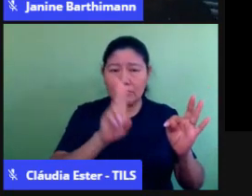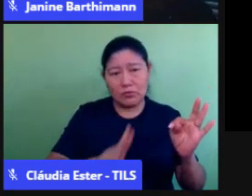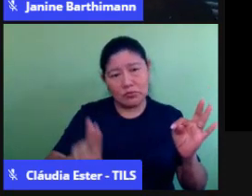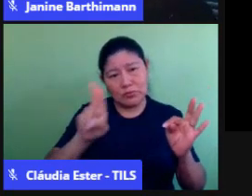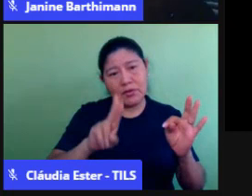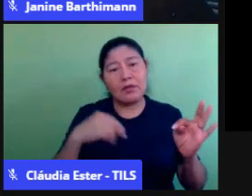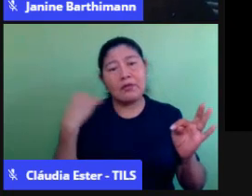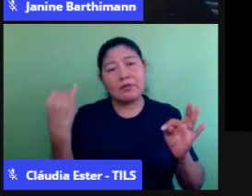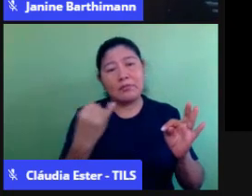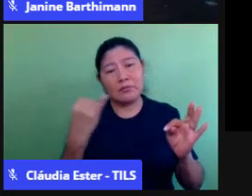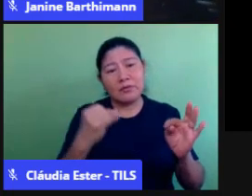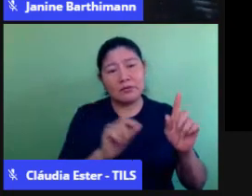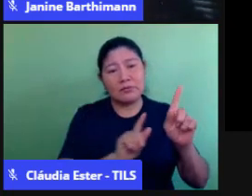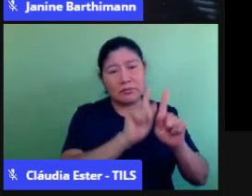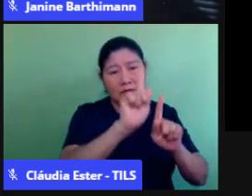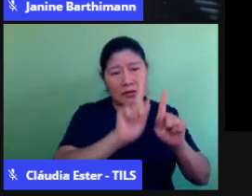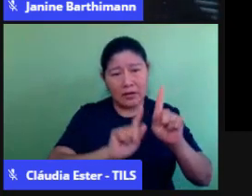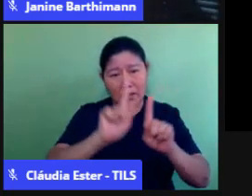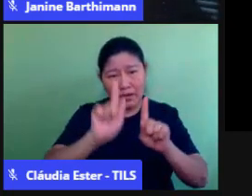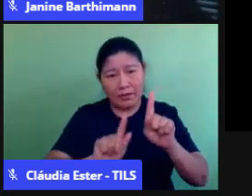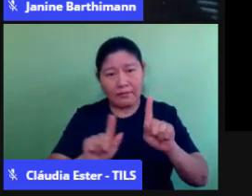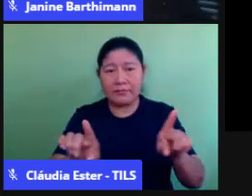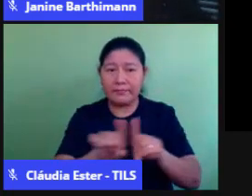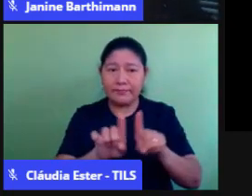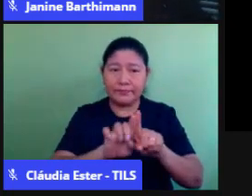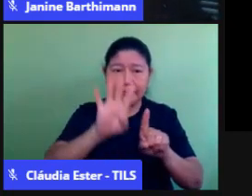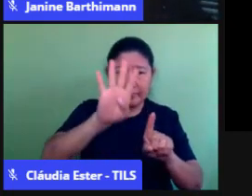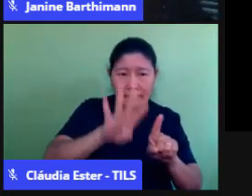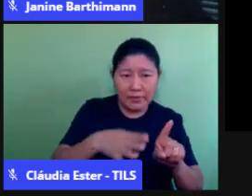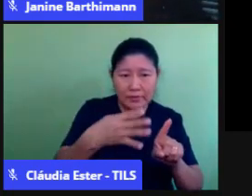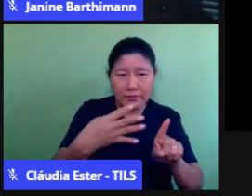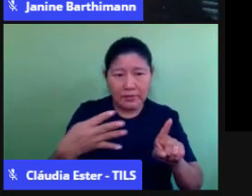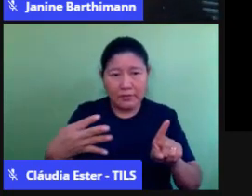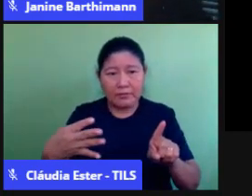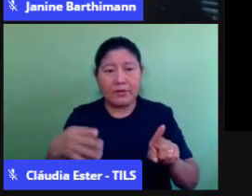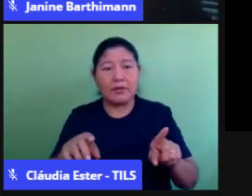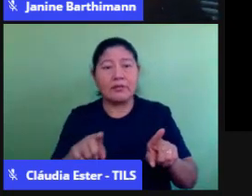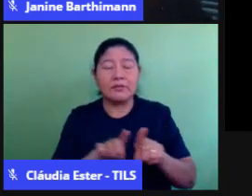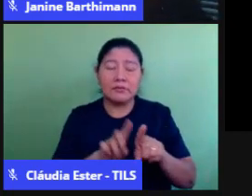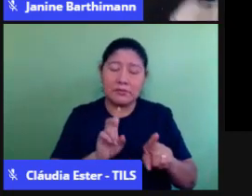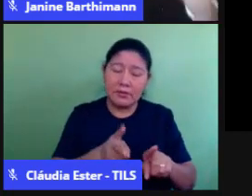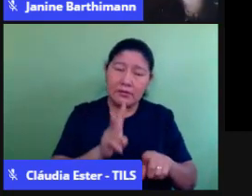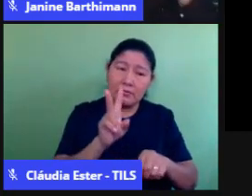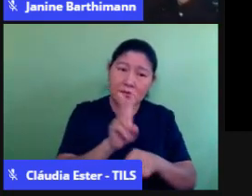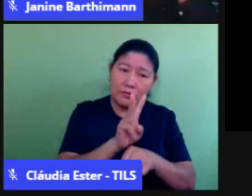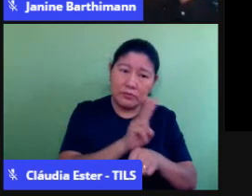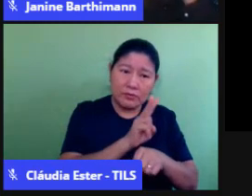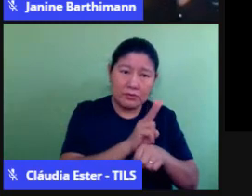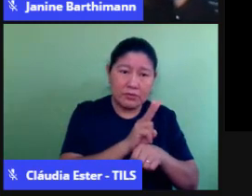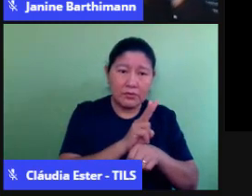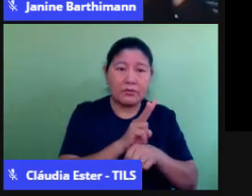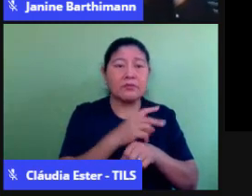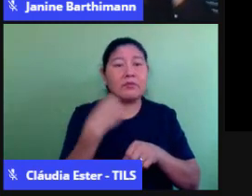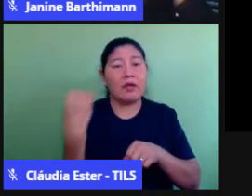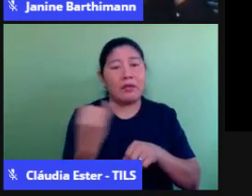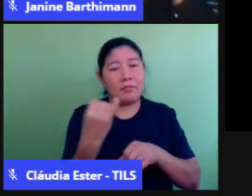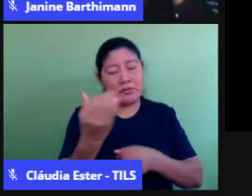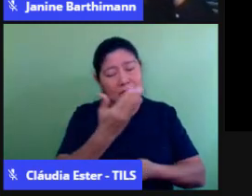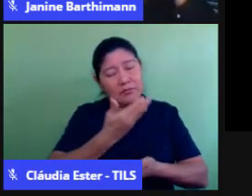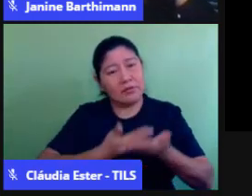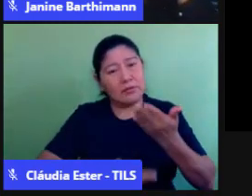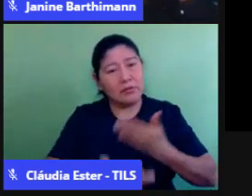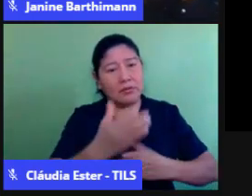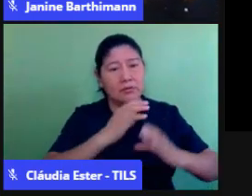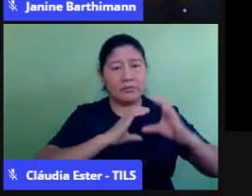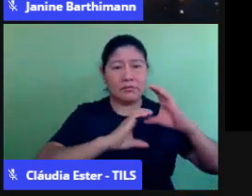e gráficos ou tabelas simples, considerando a situação comunicativa e o tema ou assunto do